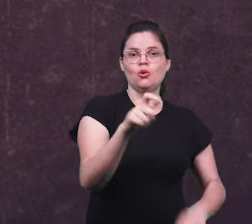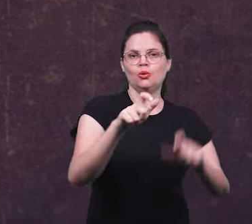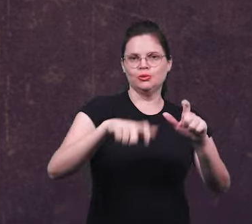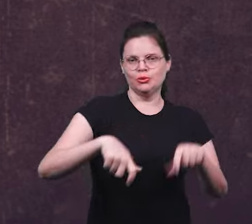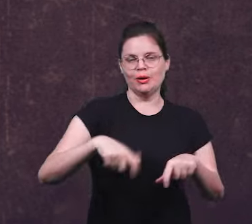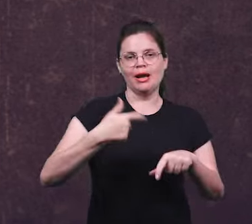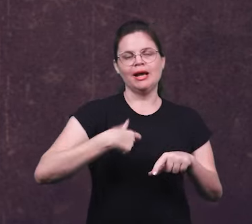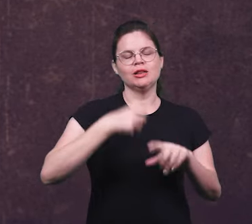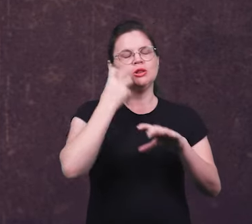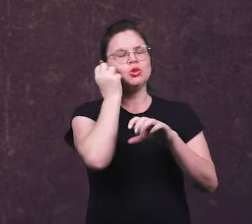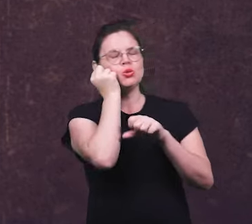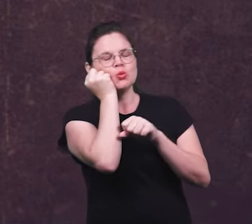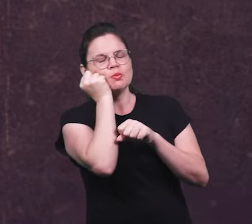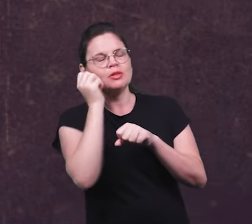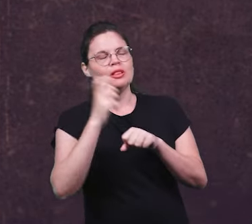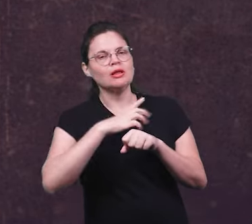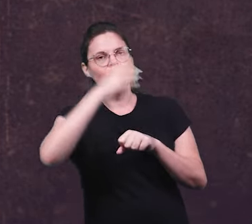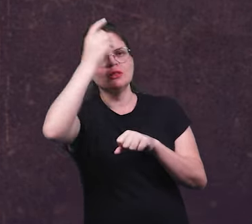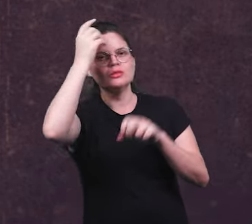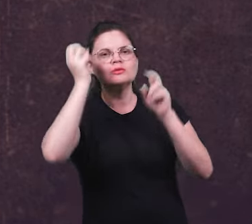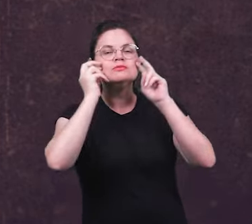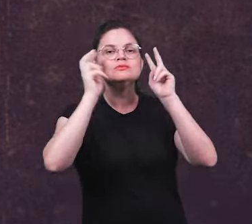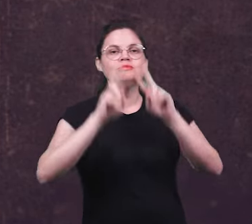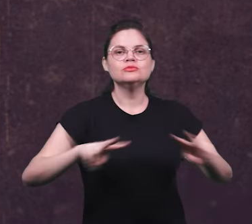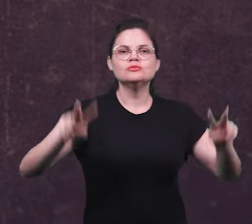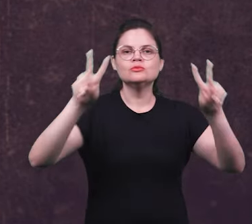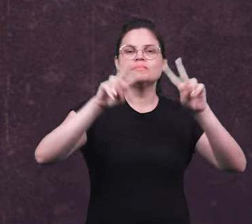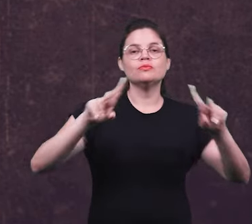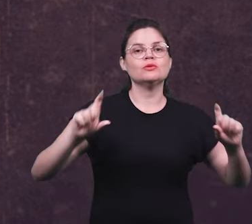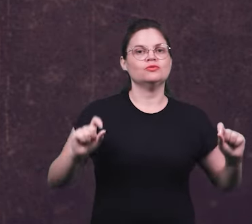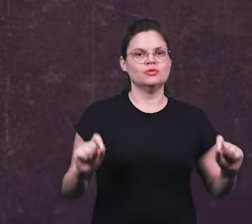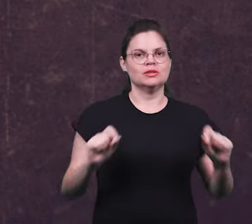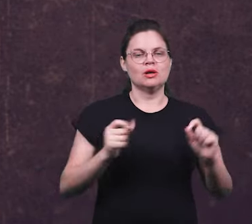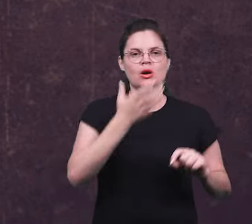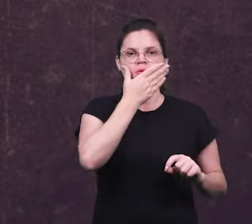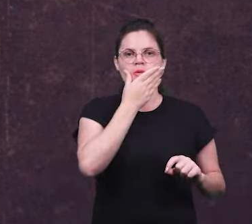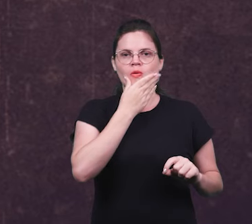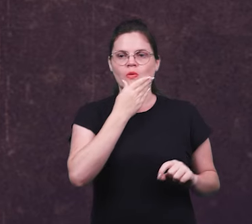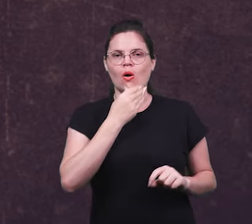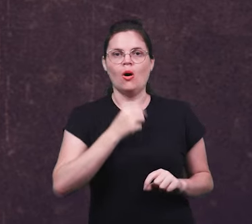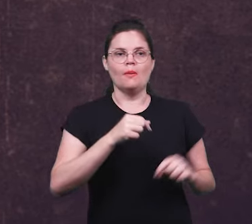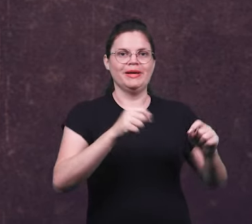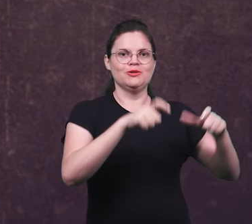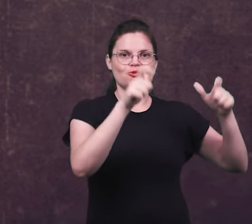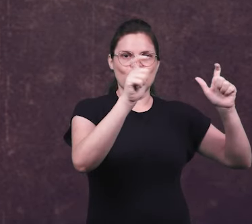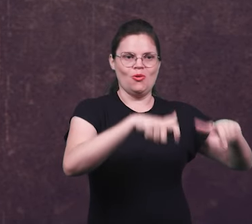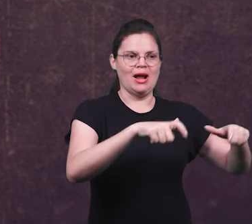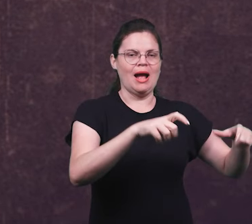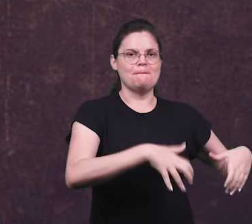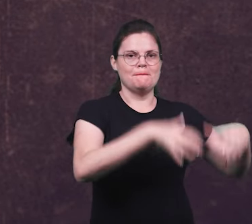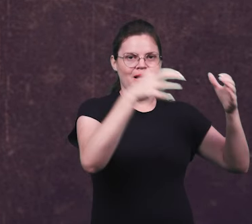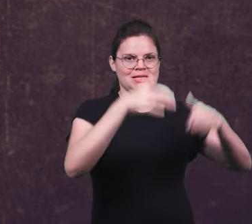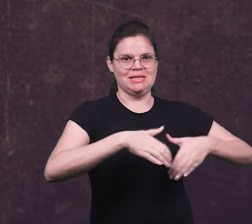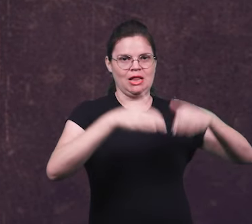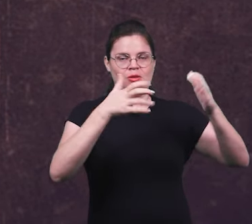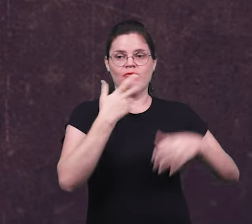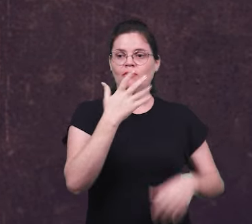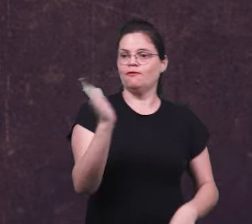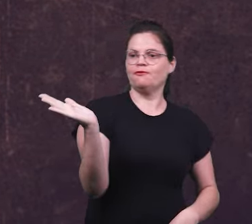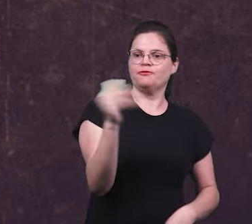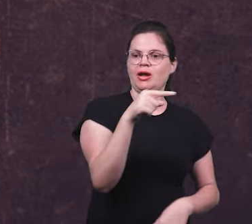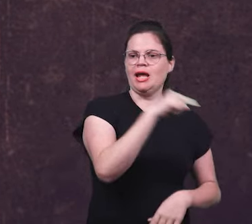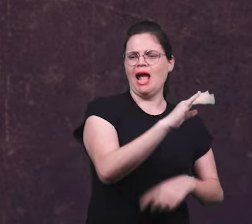de noite, uma visão em que se apresentou um varão da Macedônia e lhe rogou, dizendo: passa a Macedônia e ajuda-nos. E logo depois